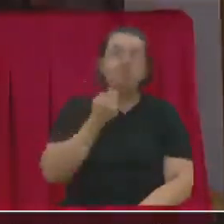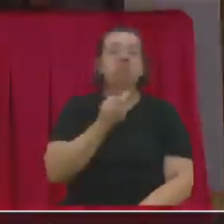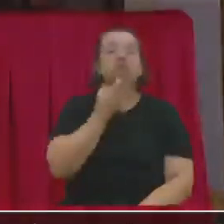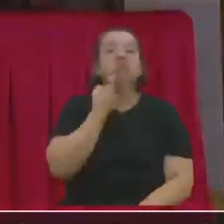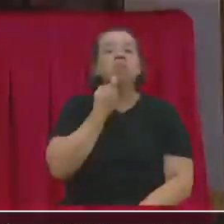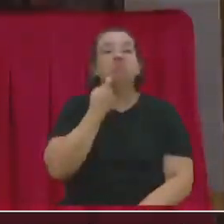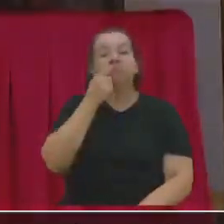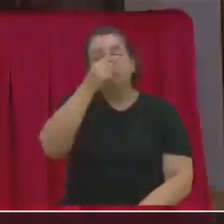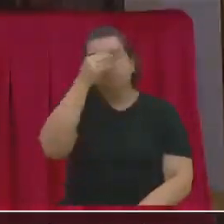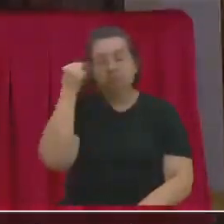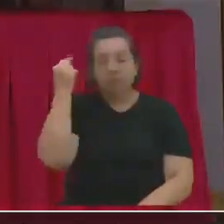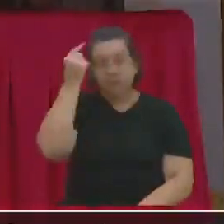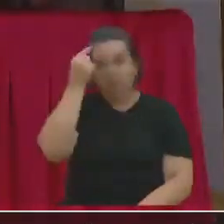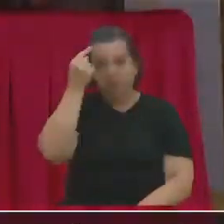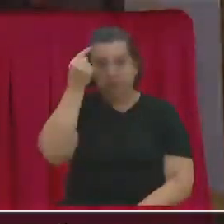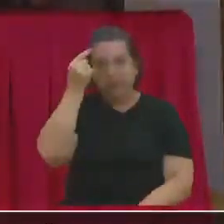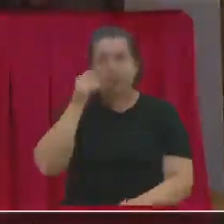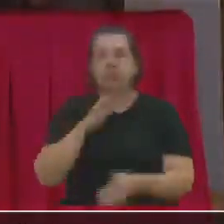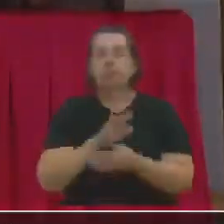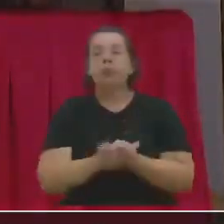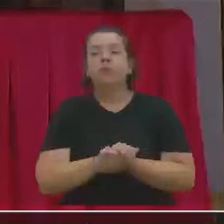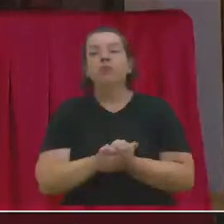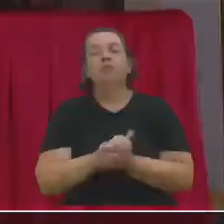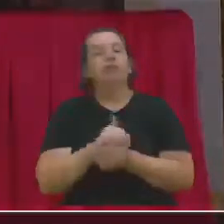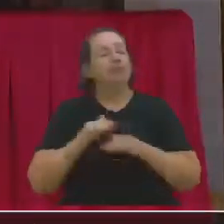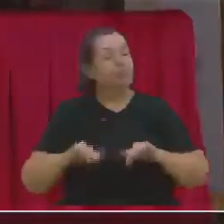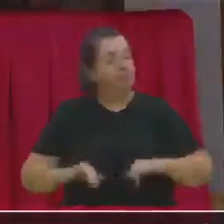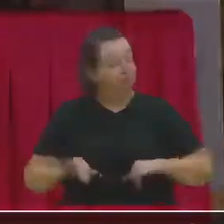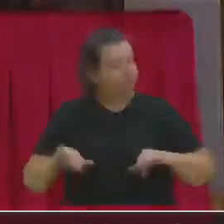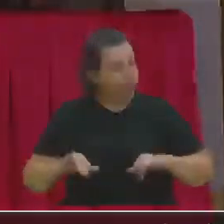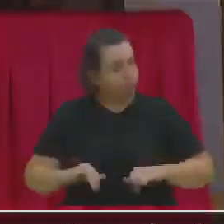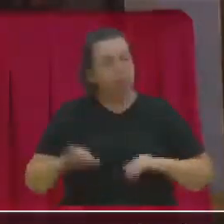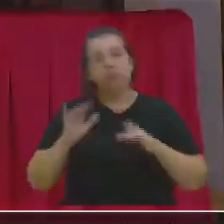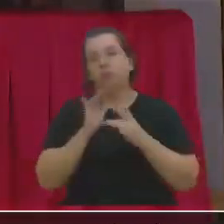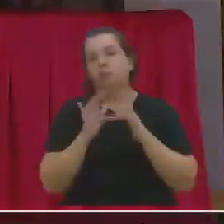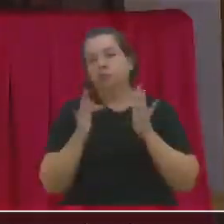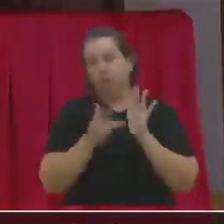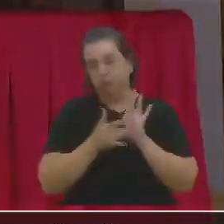Santa o sofrimento do Cristo.